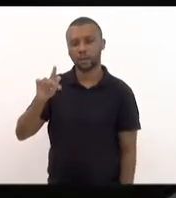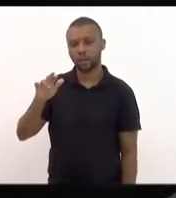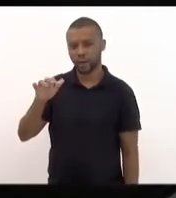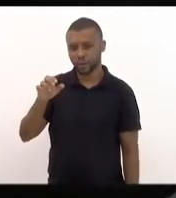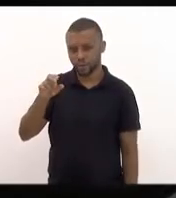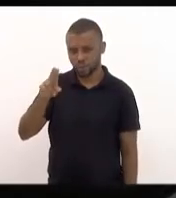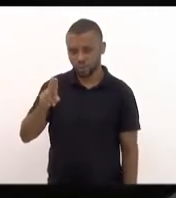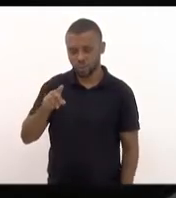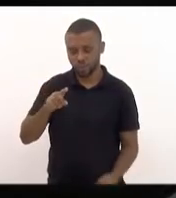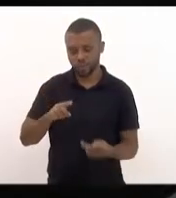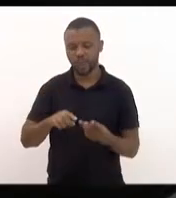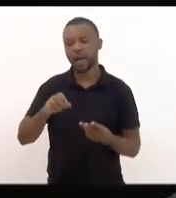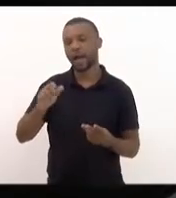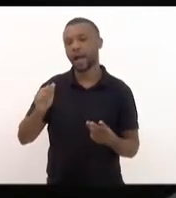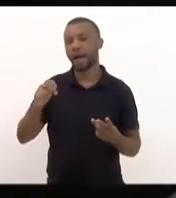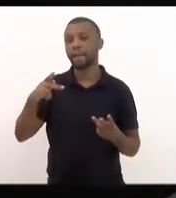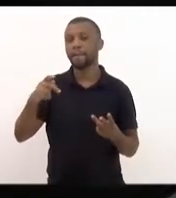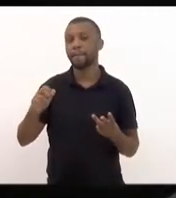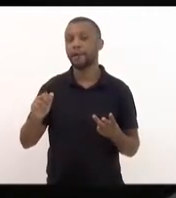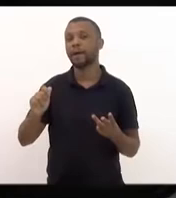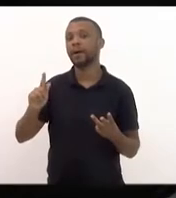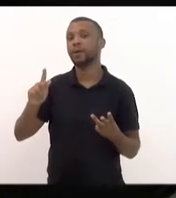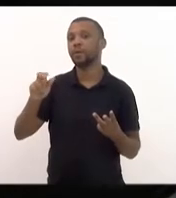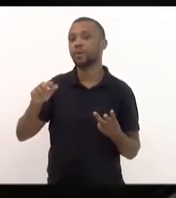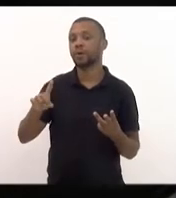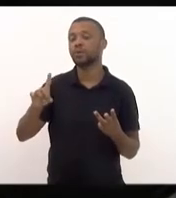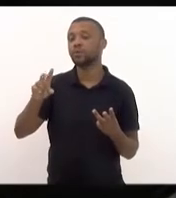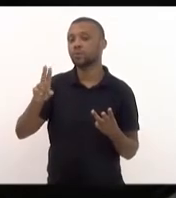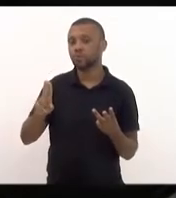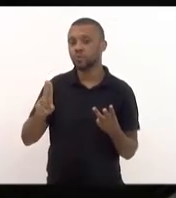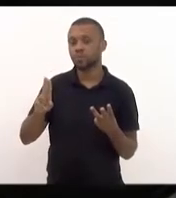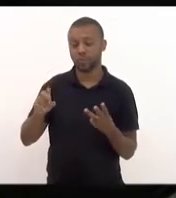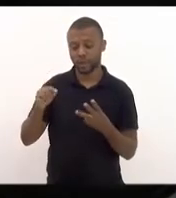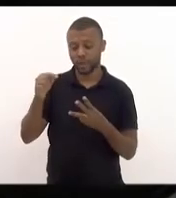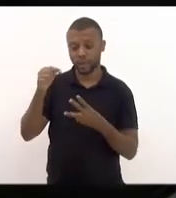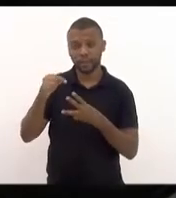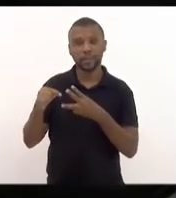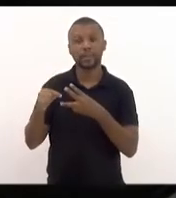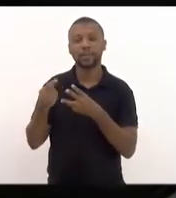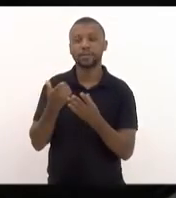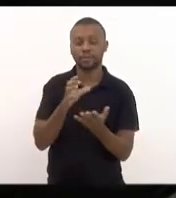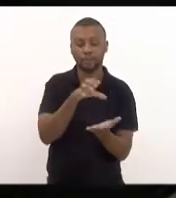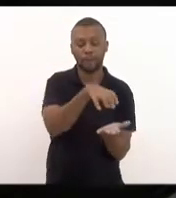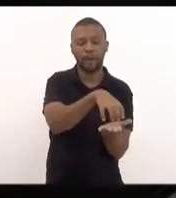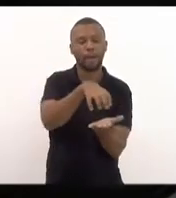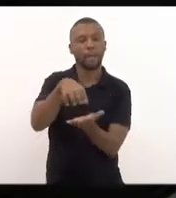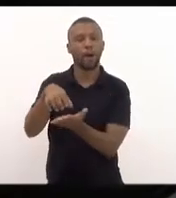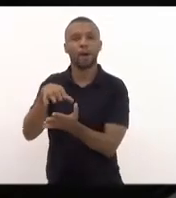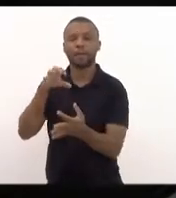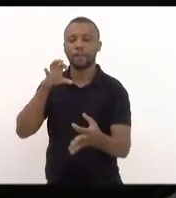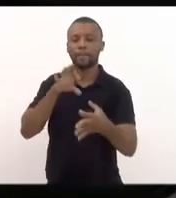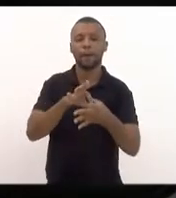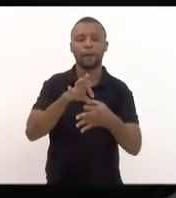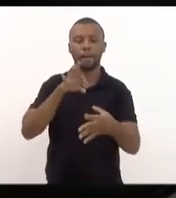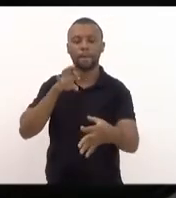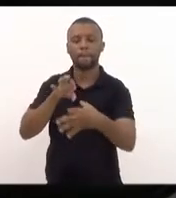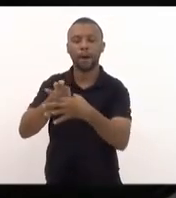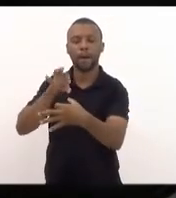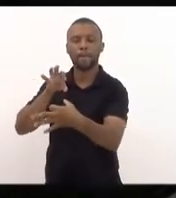e a APA Guandu. Então esse Arco Metropolitano, ele cruza essas três unidades de